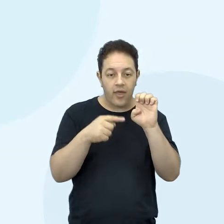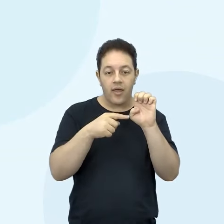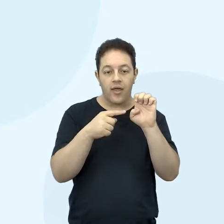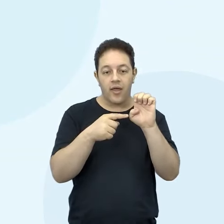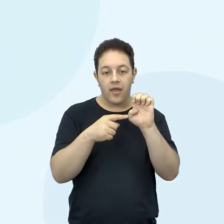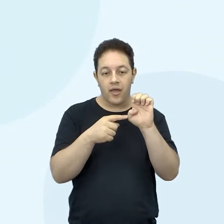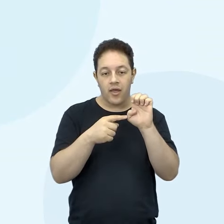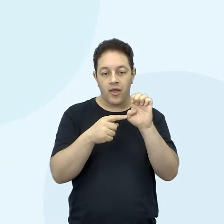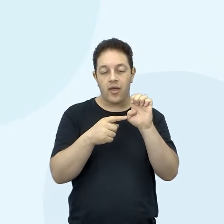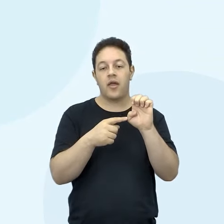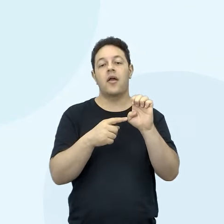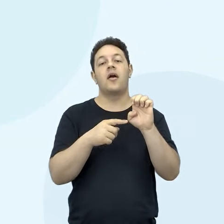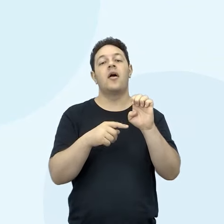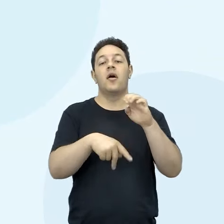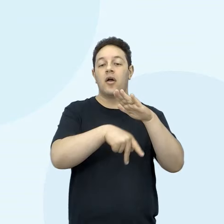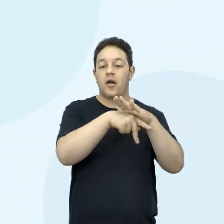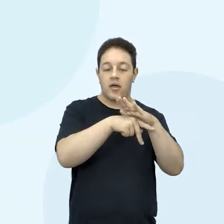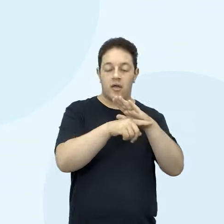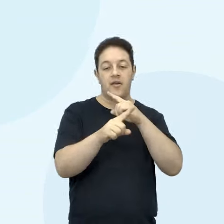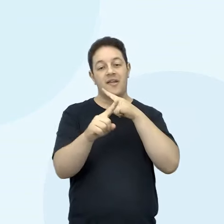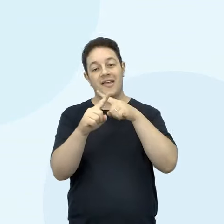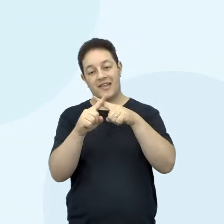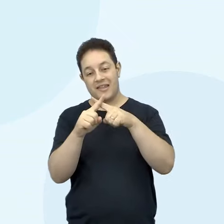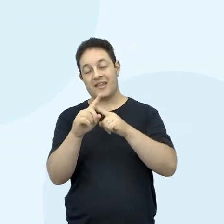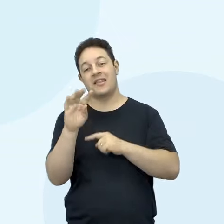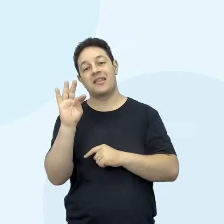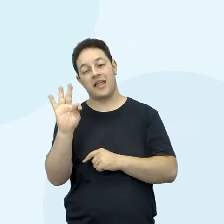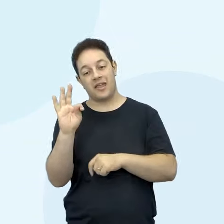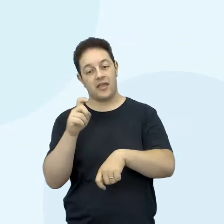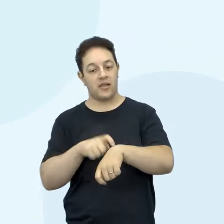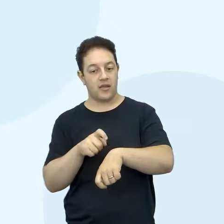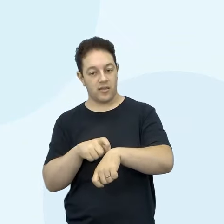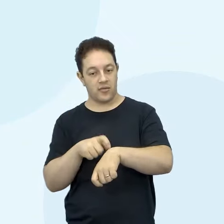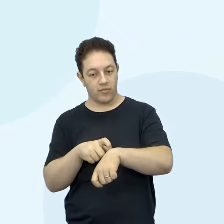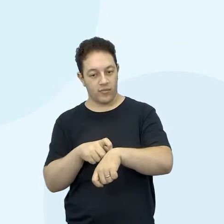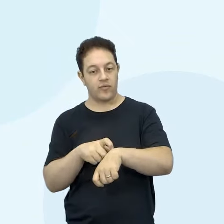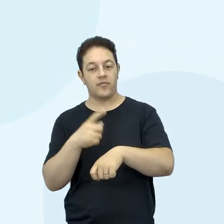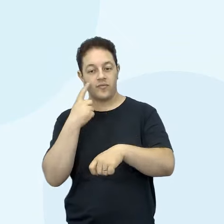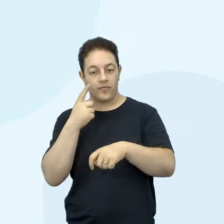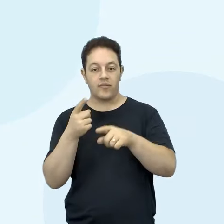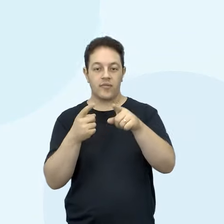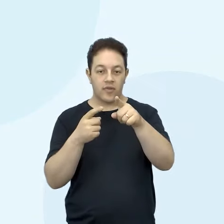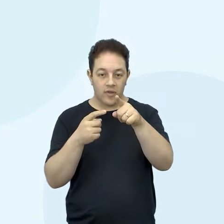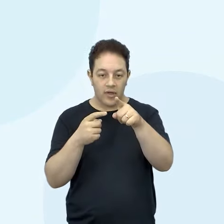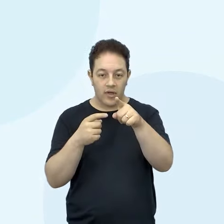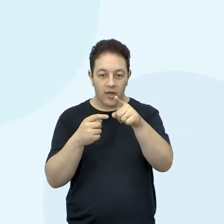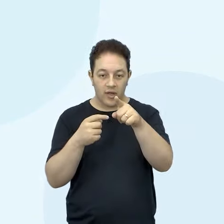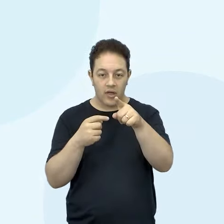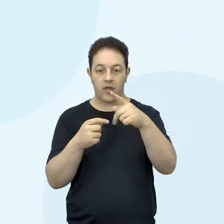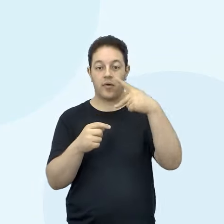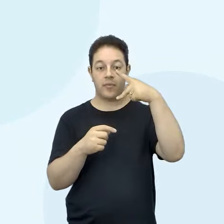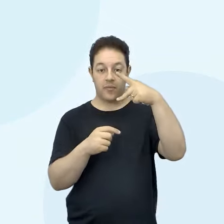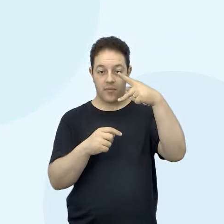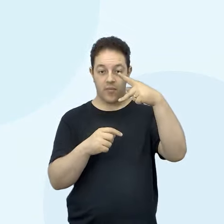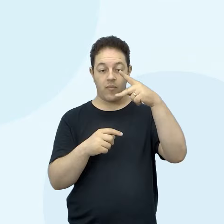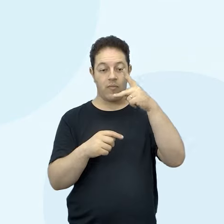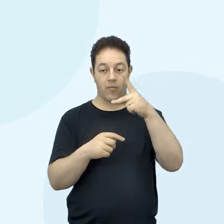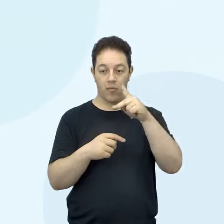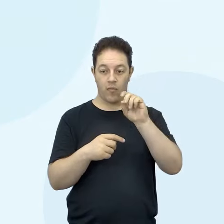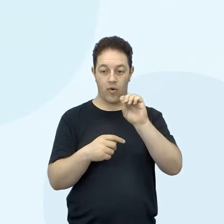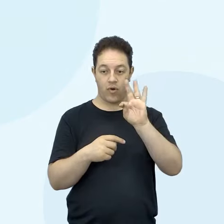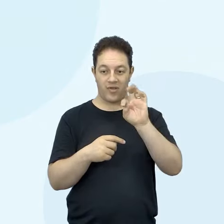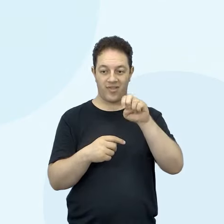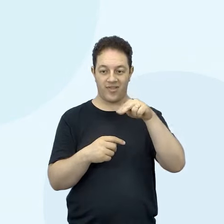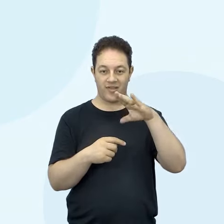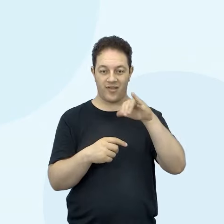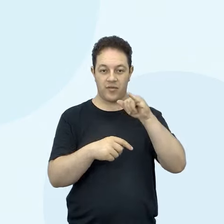potência vezes o tempo, ó, que é a energia que vai embaixo. Está justamente aqui, ó, né? Nesse trecho aqui. Então